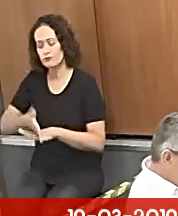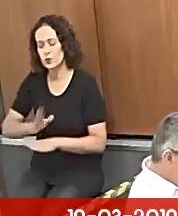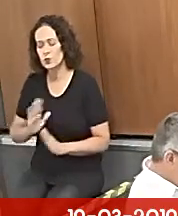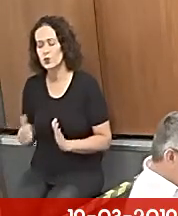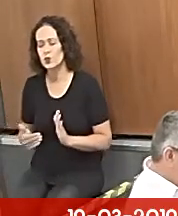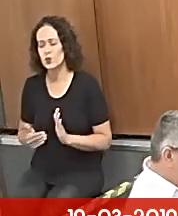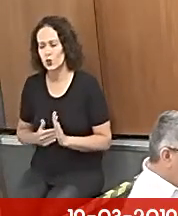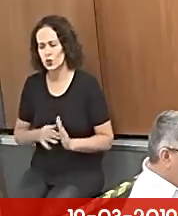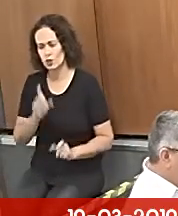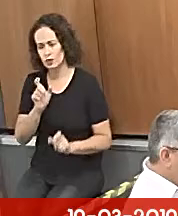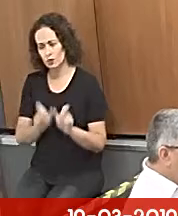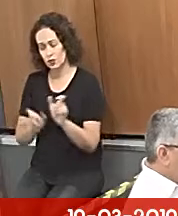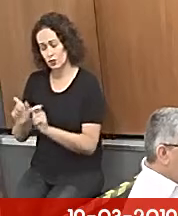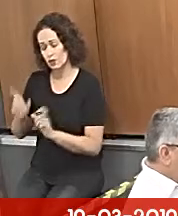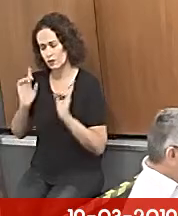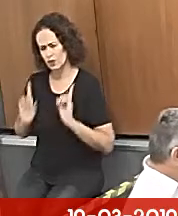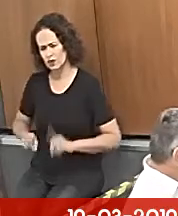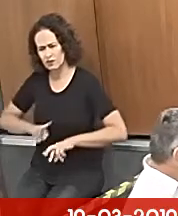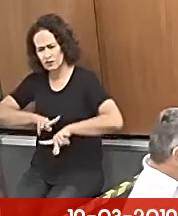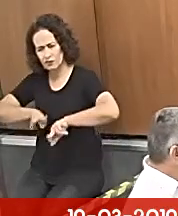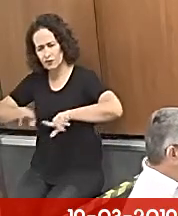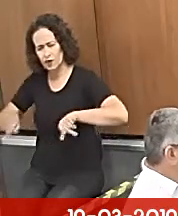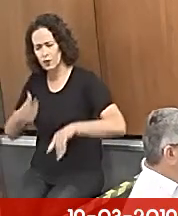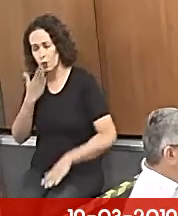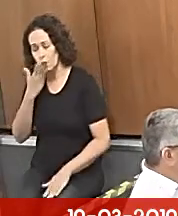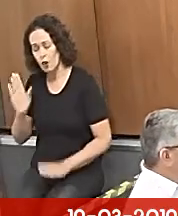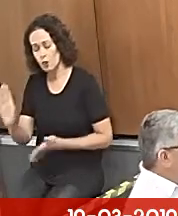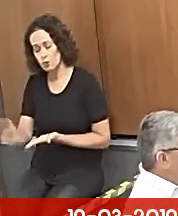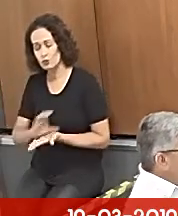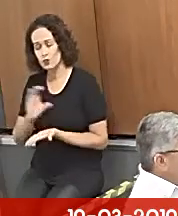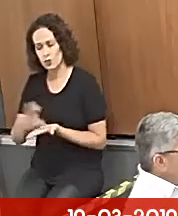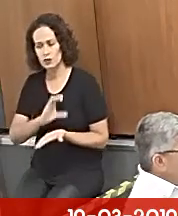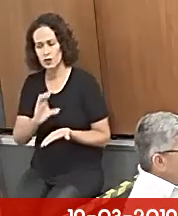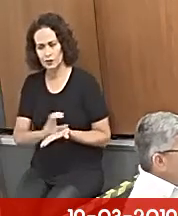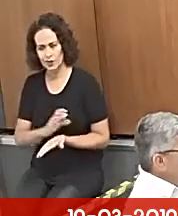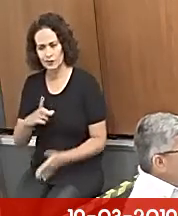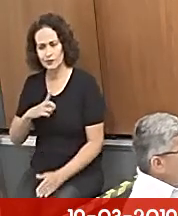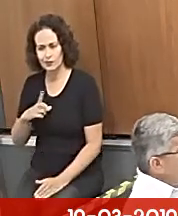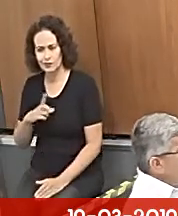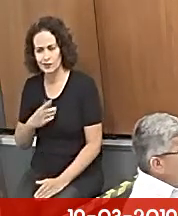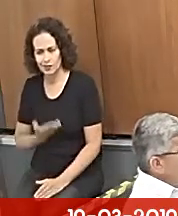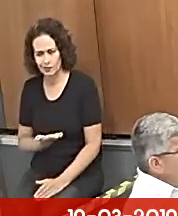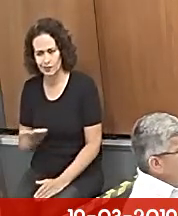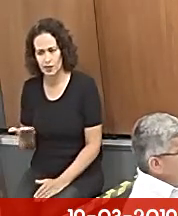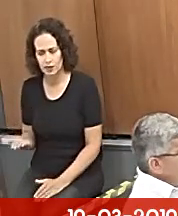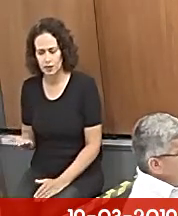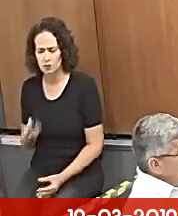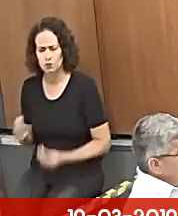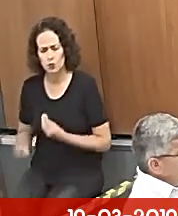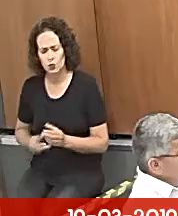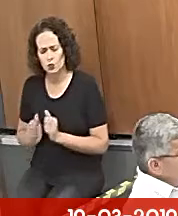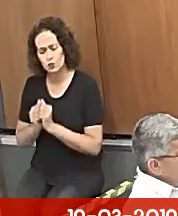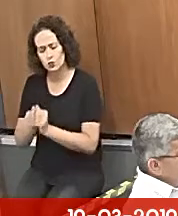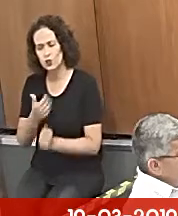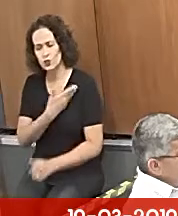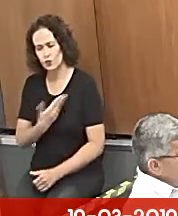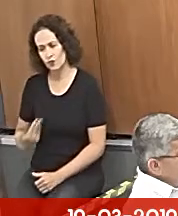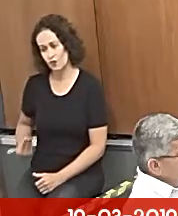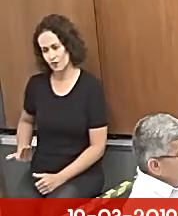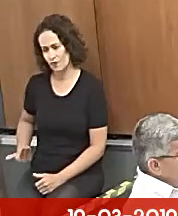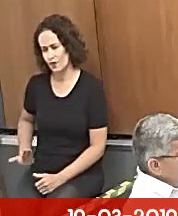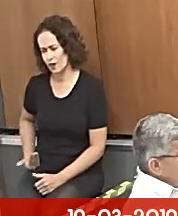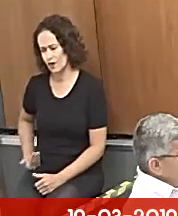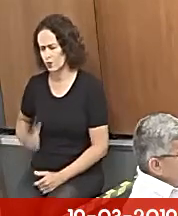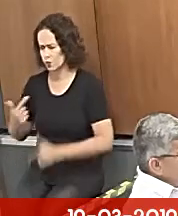e com o orçamento disponível pra isso e ver de que forma que a gente pode juntar forças com governo né é eu acho